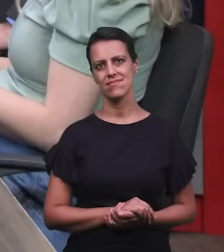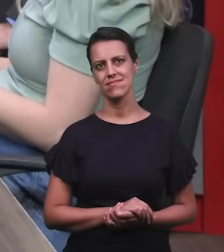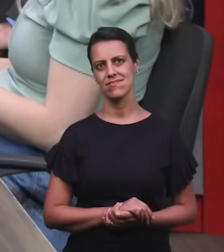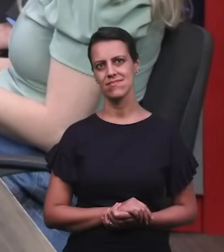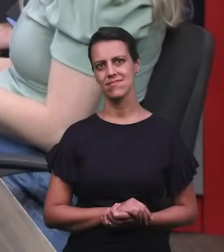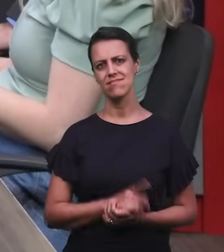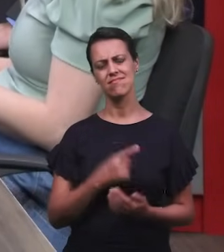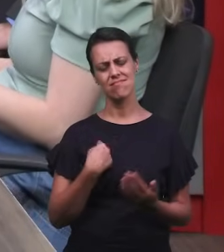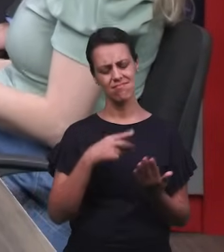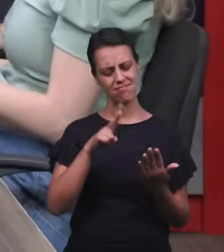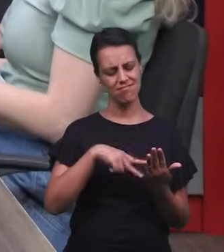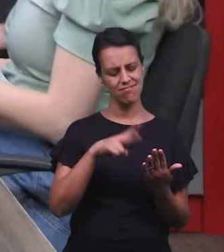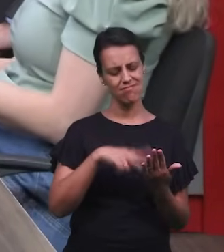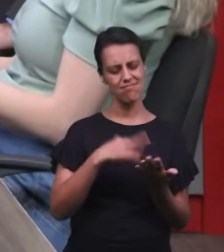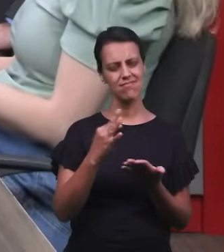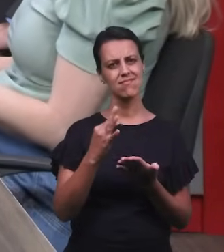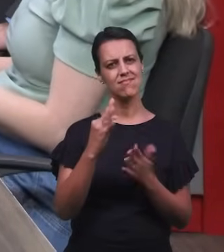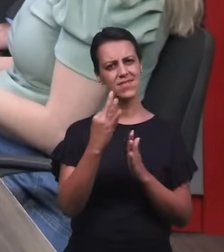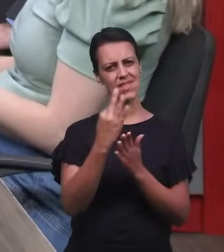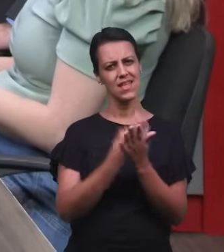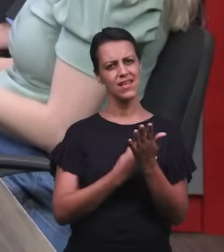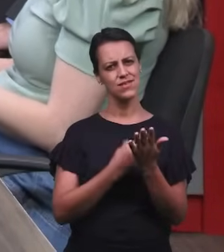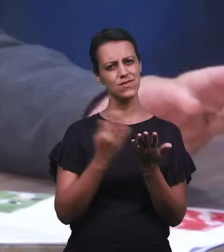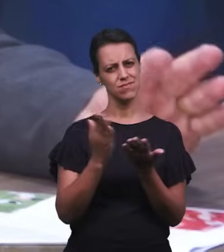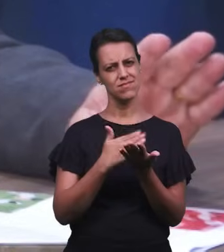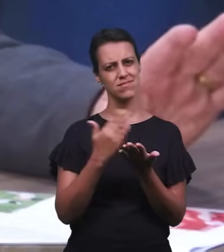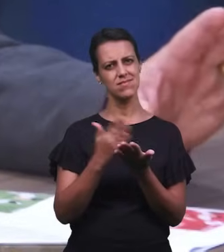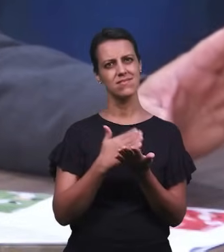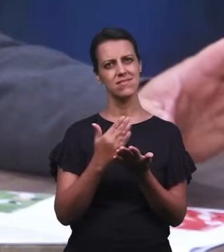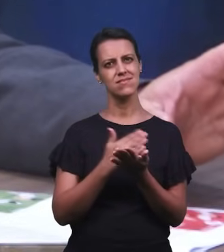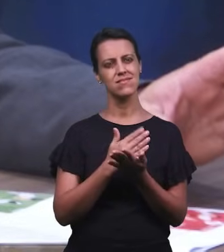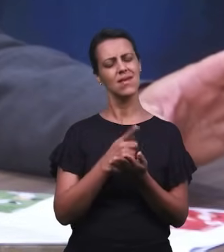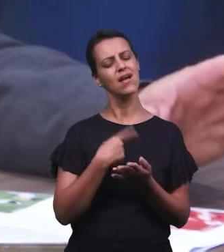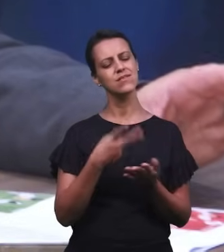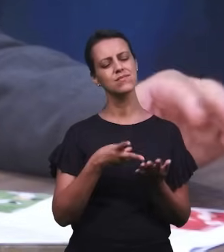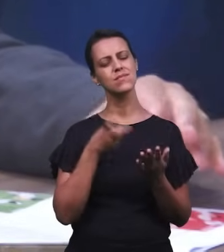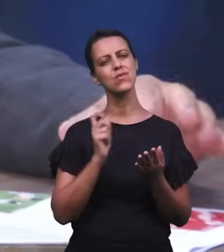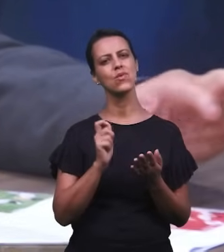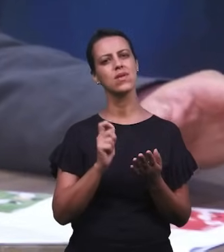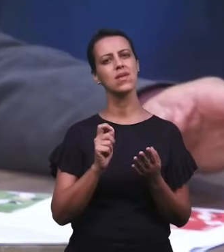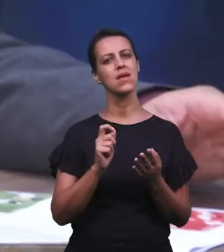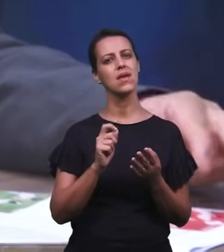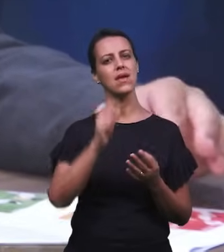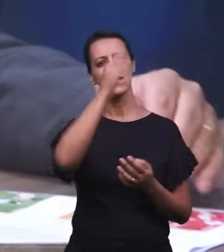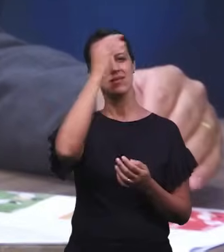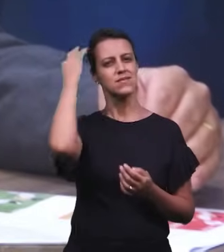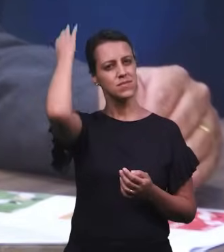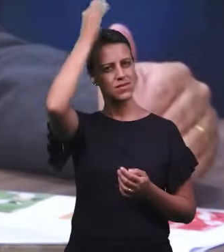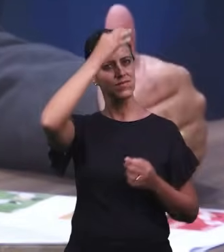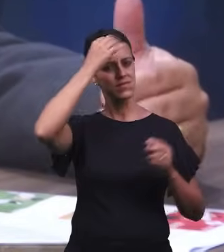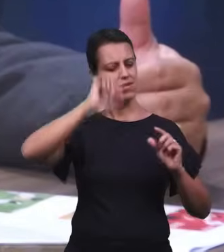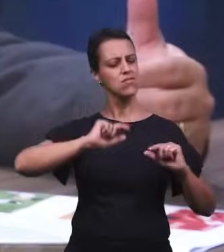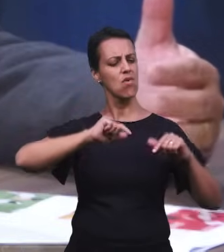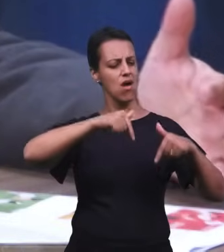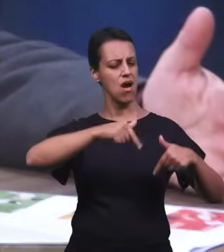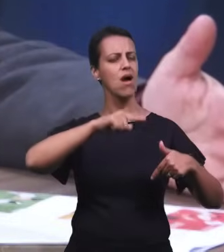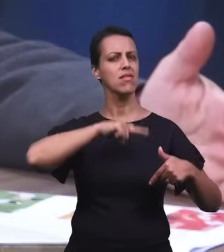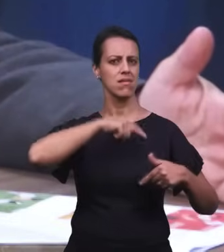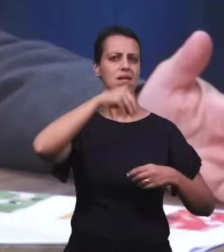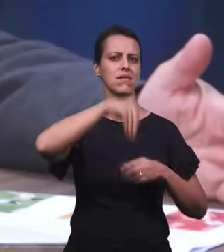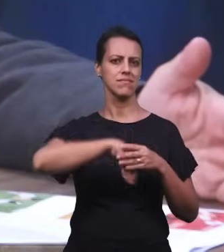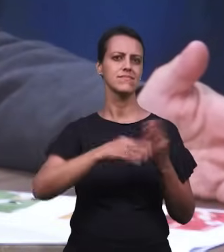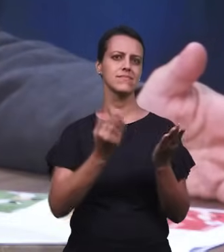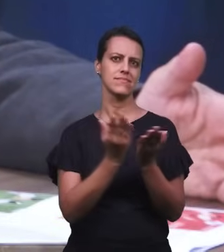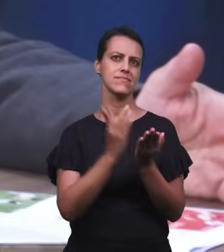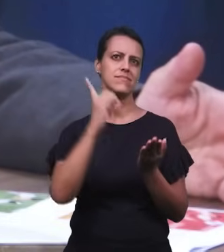esses textos, a gente vê que, primeiro de tudo, que é a operação do Espírito Santo. Tudo que está na palavra tem a operação profunda do